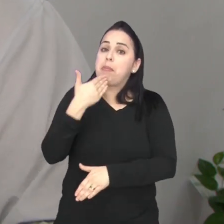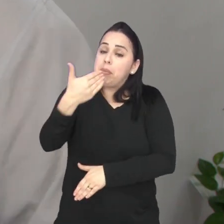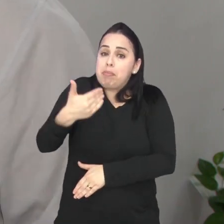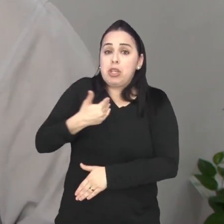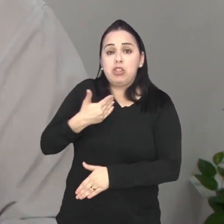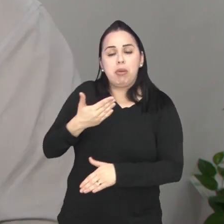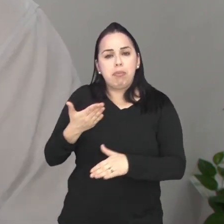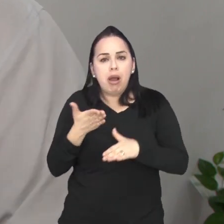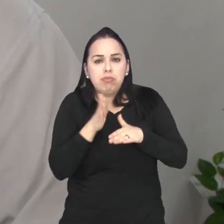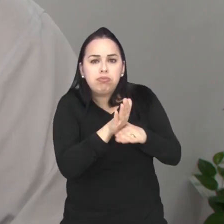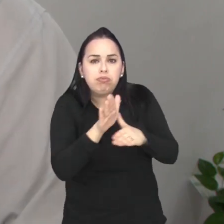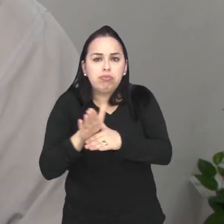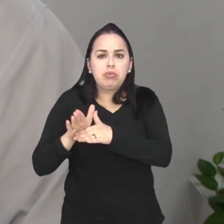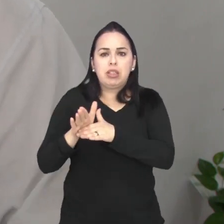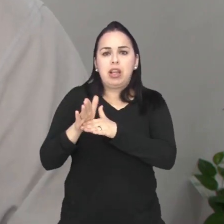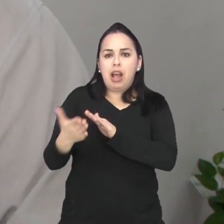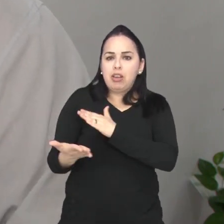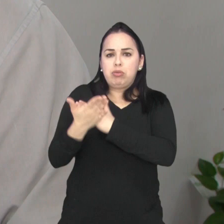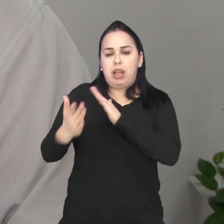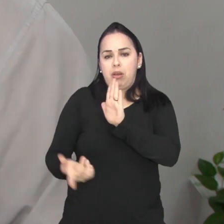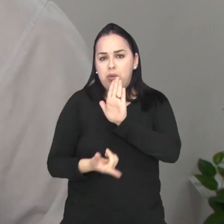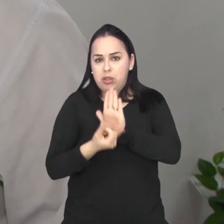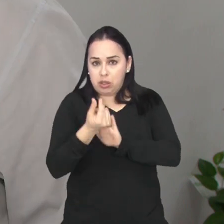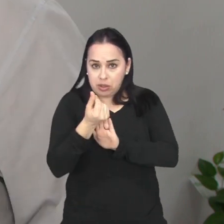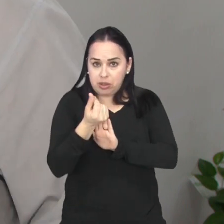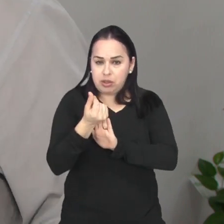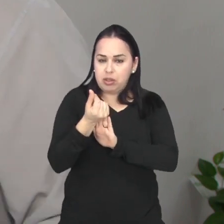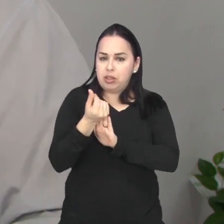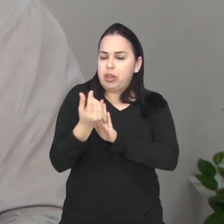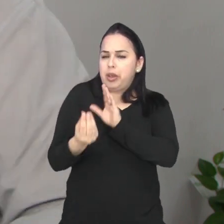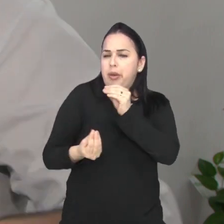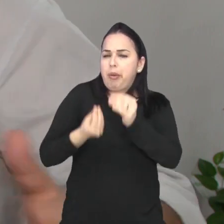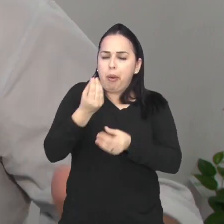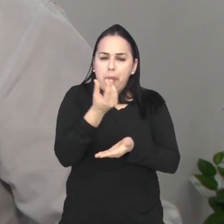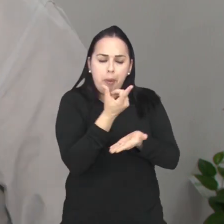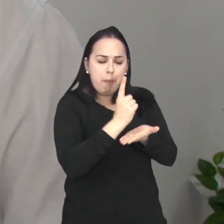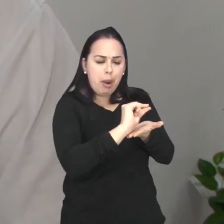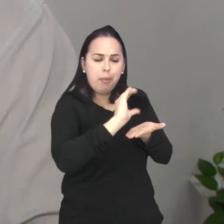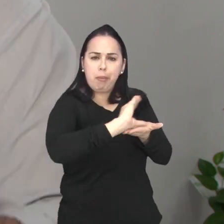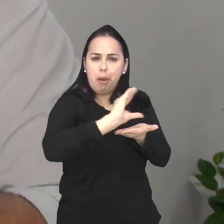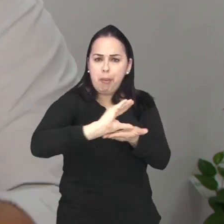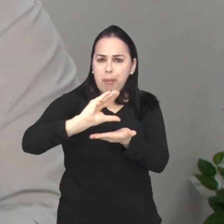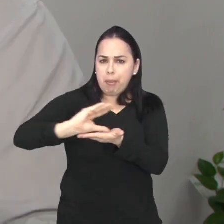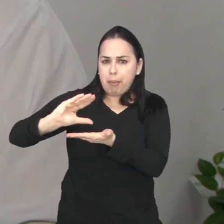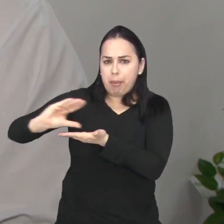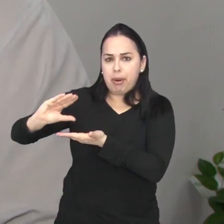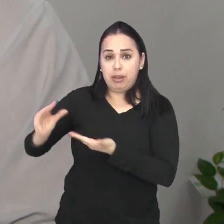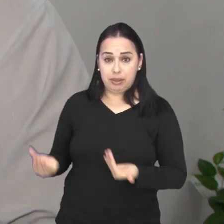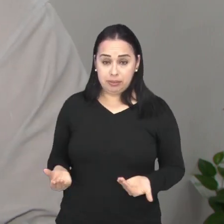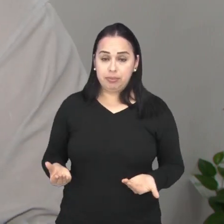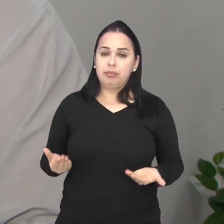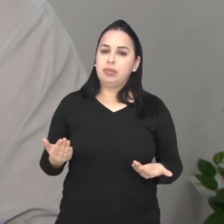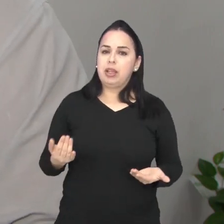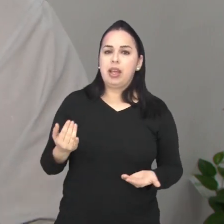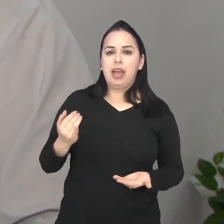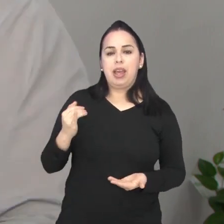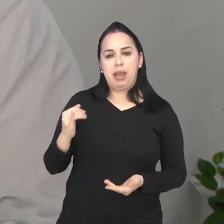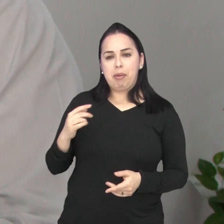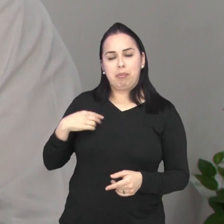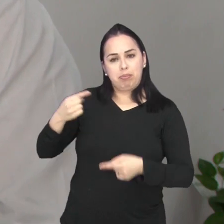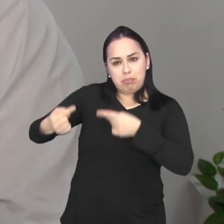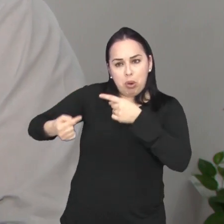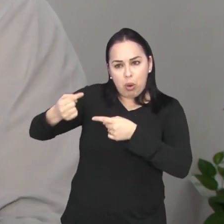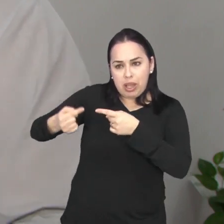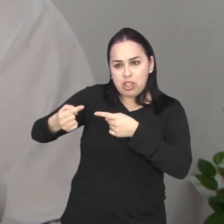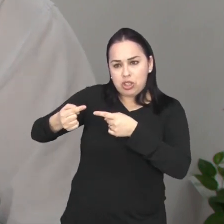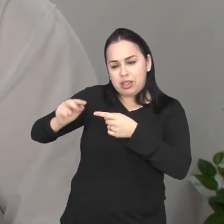vir e intervir positivamente no nosso orçamento, nos nossos diretrizes orçamentárias, para que isso aconteça lá na ponta, lá no bairro, né?